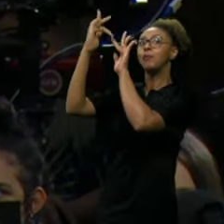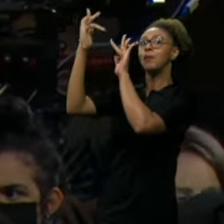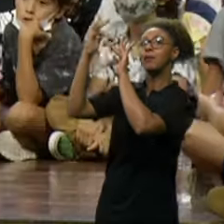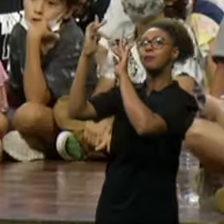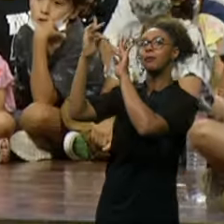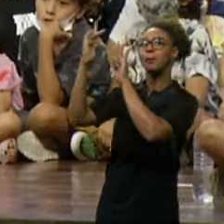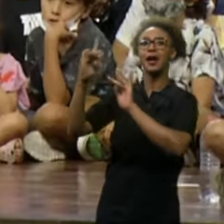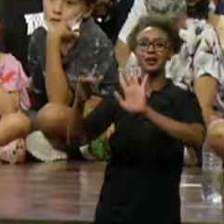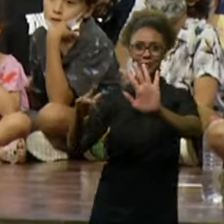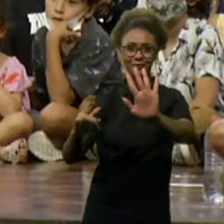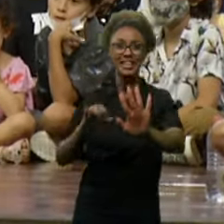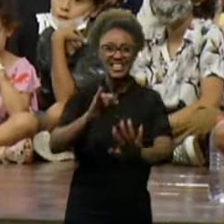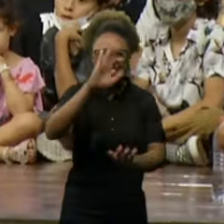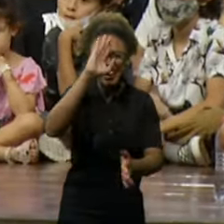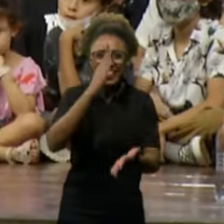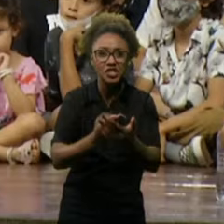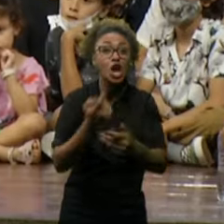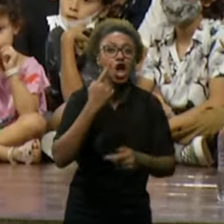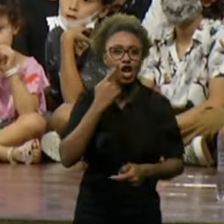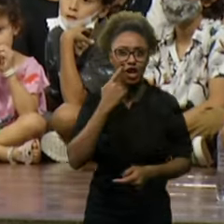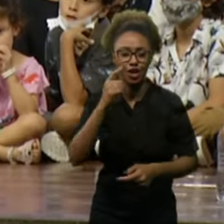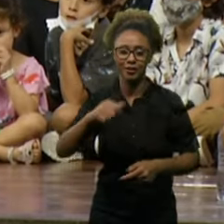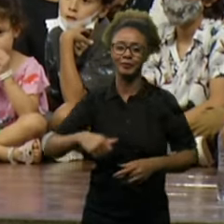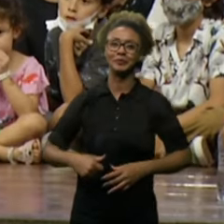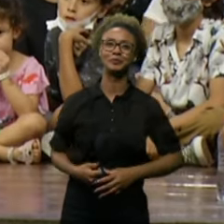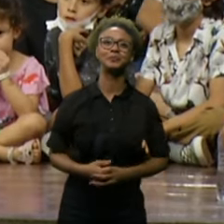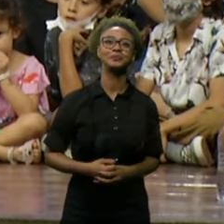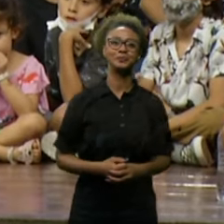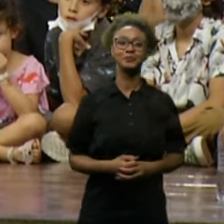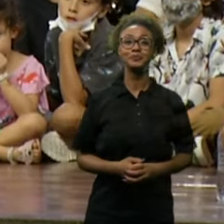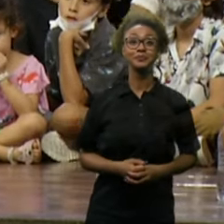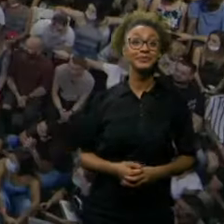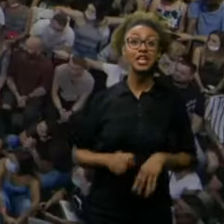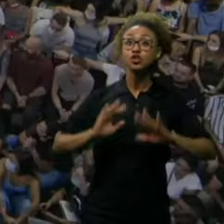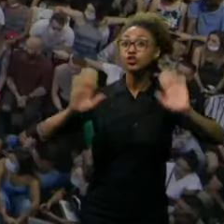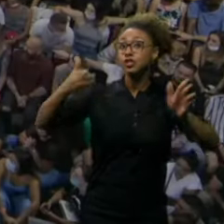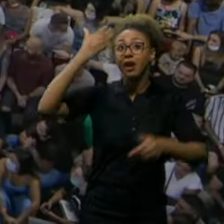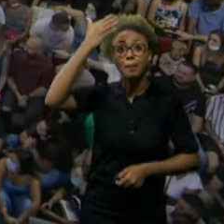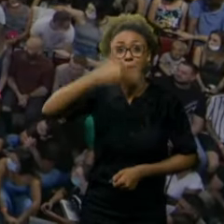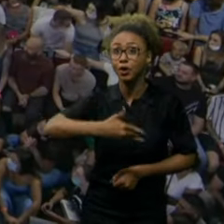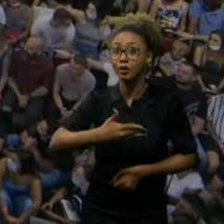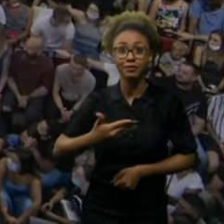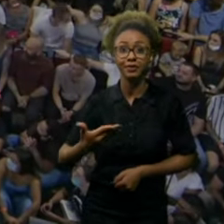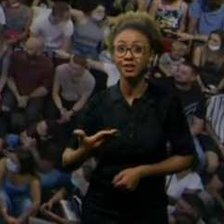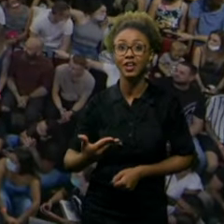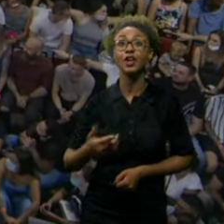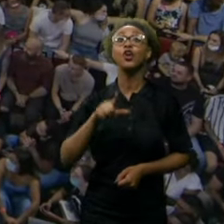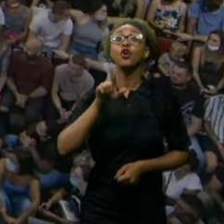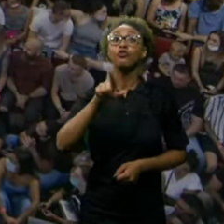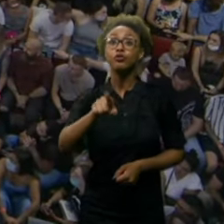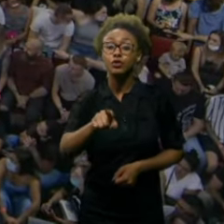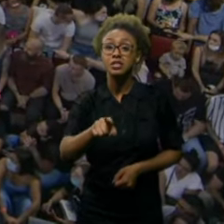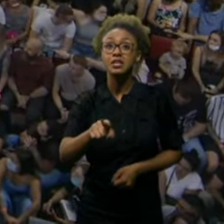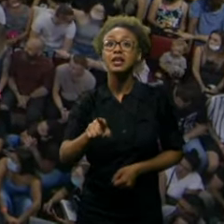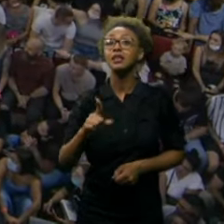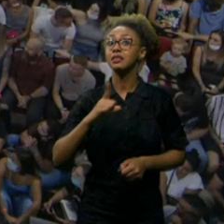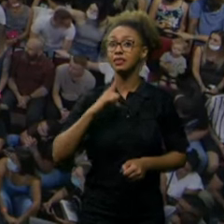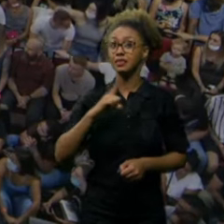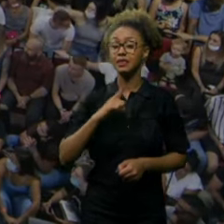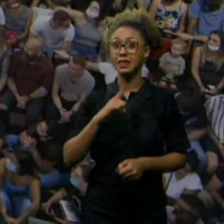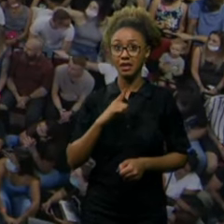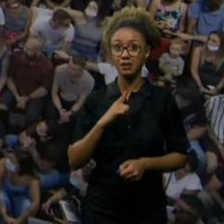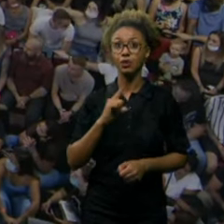olha quem não crer como a menos mas quem crê se liga nisso aqui já está comprovado que você está só a 5 pessoas